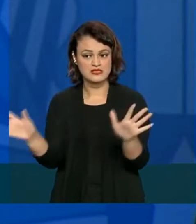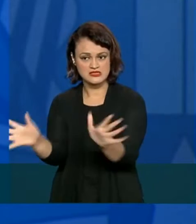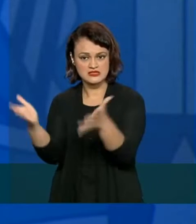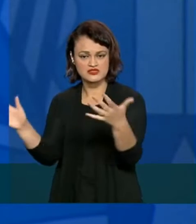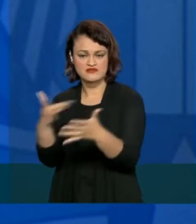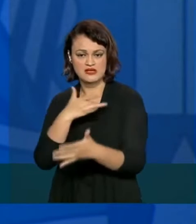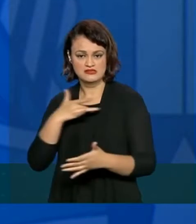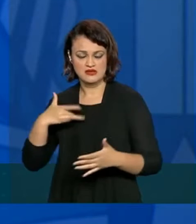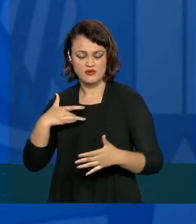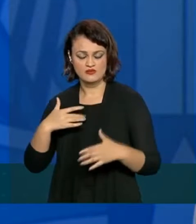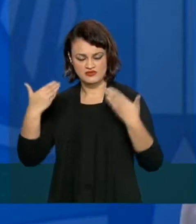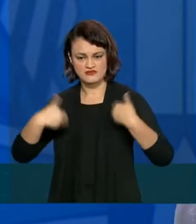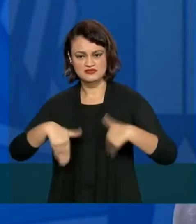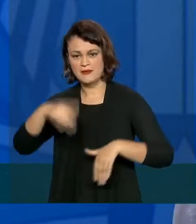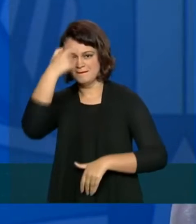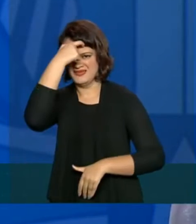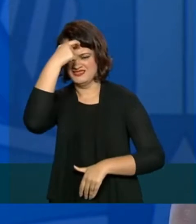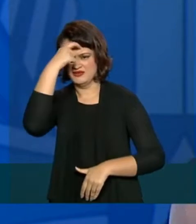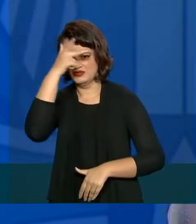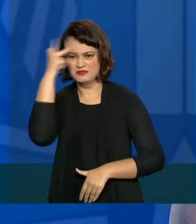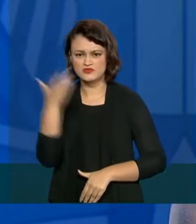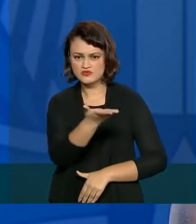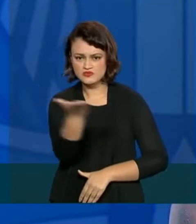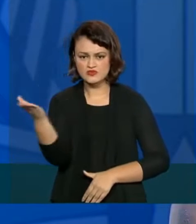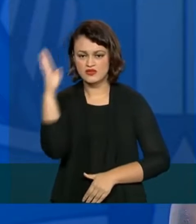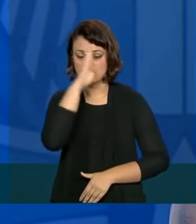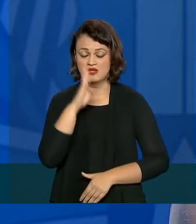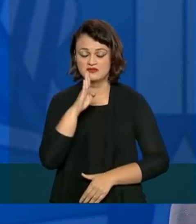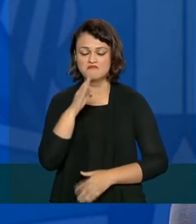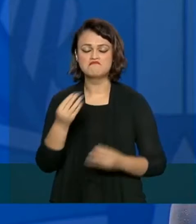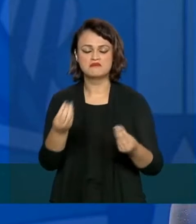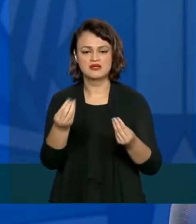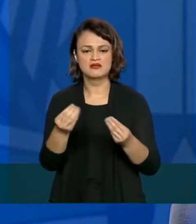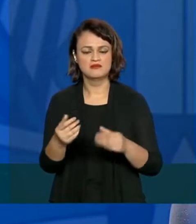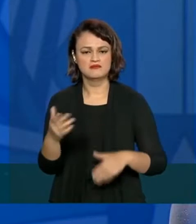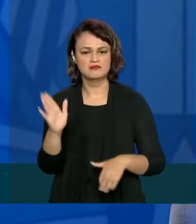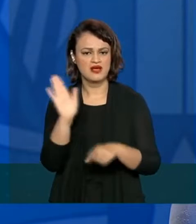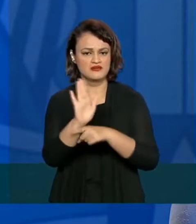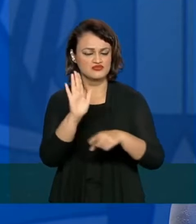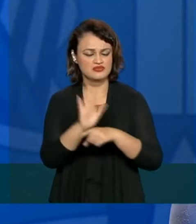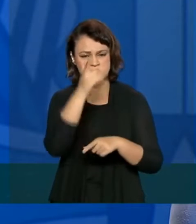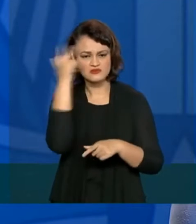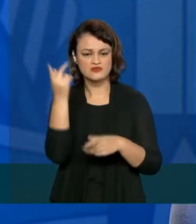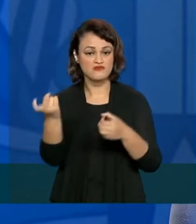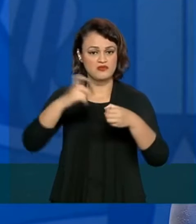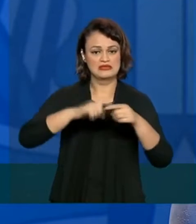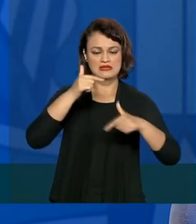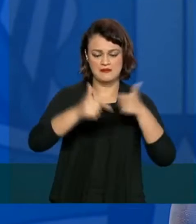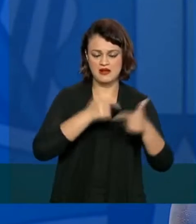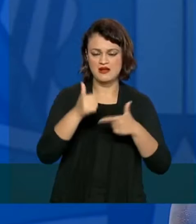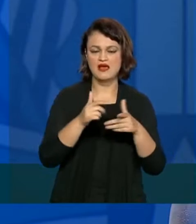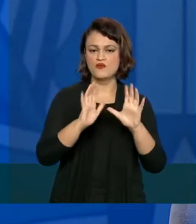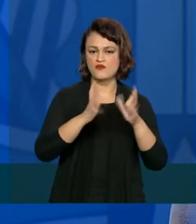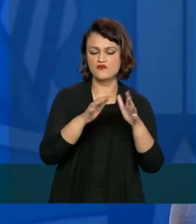mental da população brasileira, de forma a contribuir com as ações para a retomada segura das atividades e o convívio